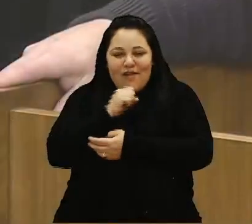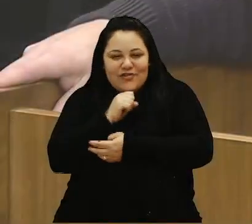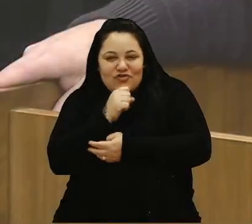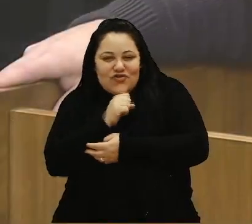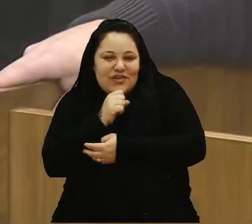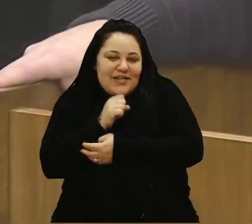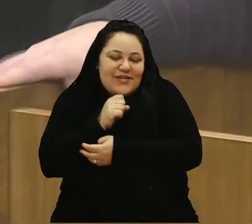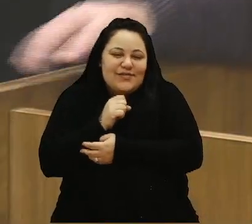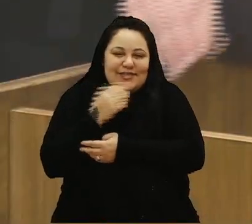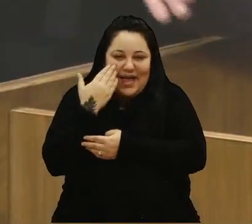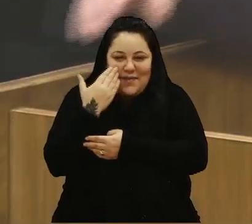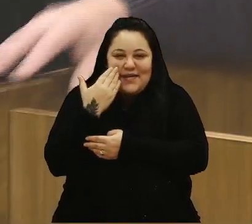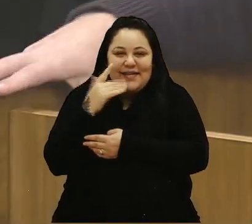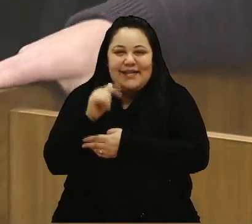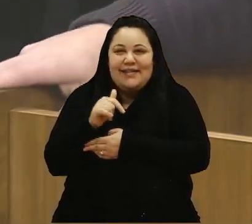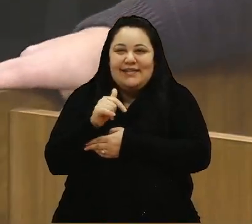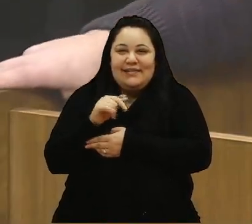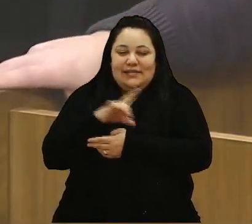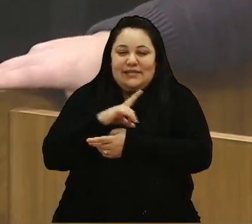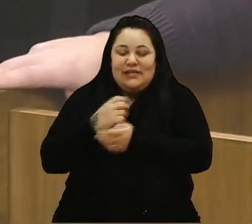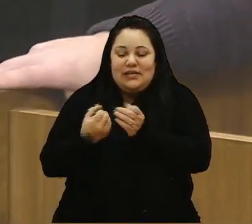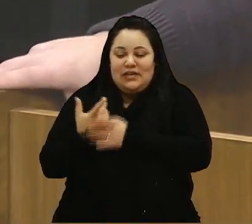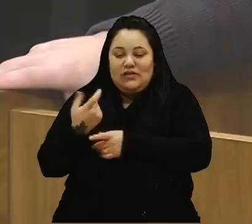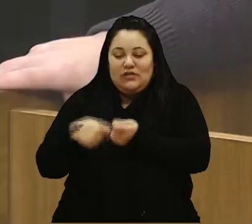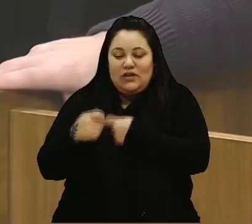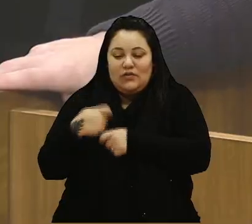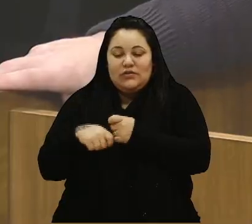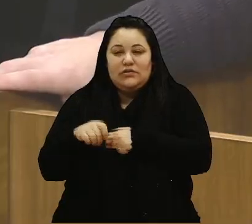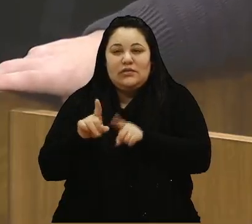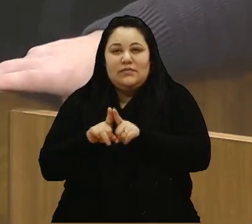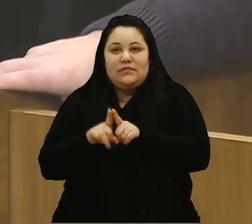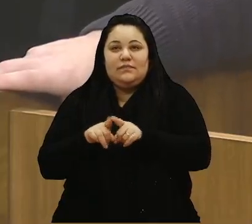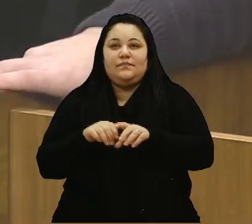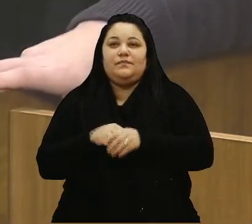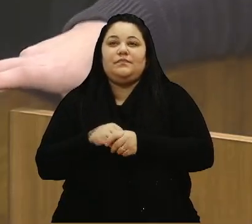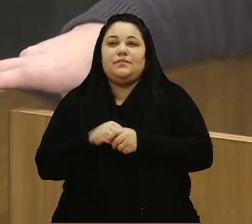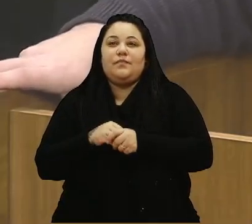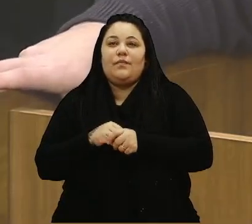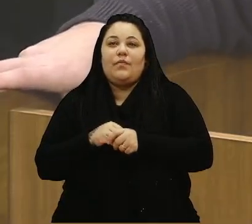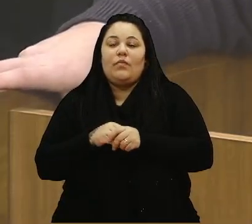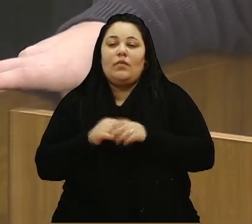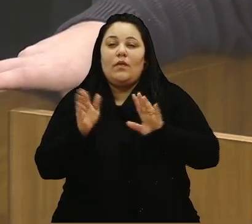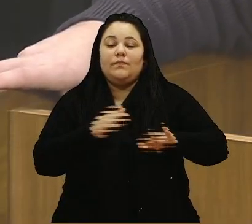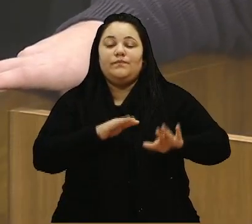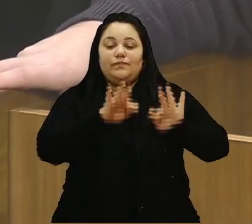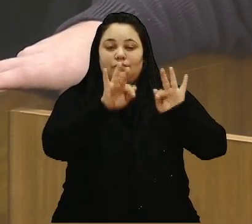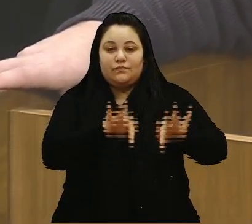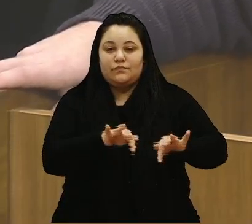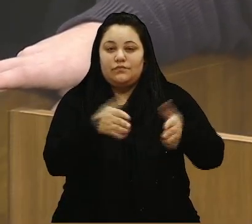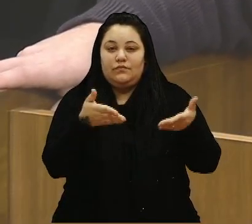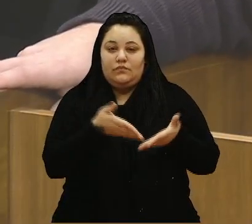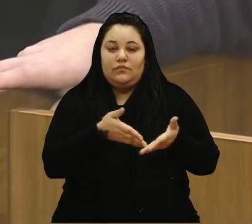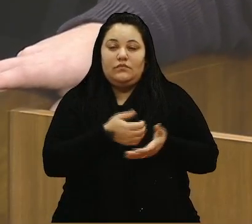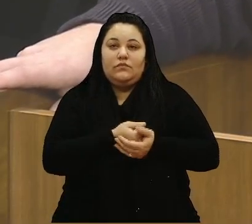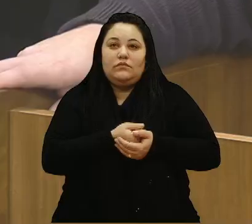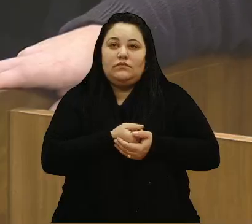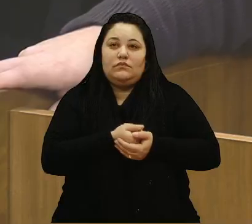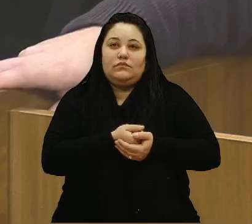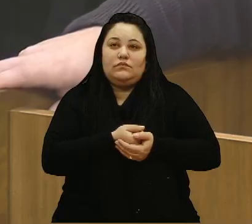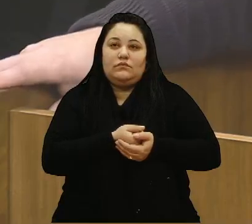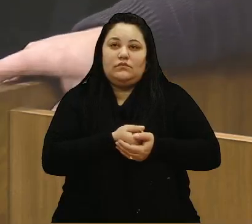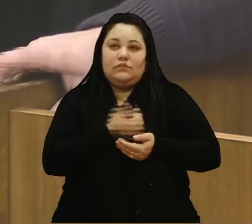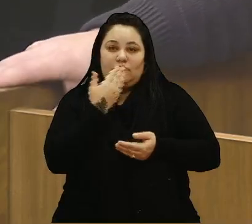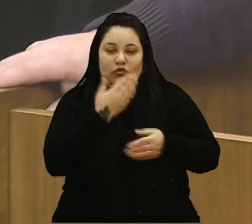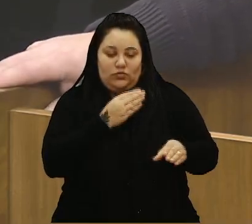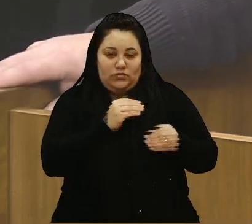e acaba ali até gerando negócios. E para finalizar, então, eu acho que... Uma parte, vereador.